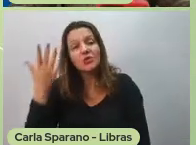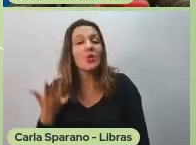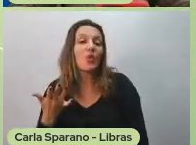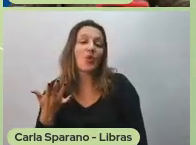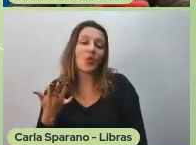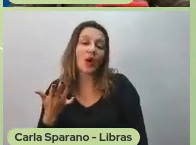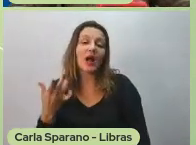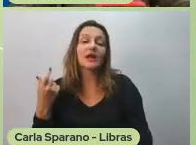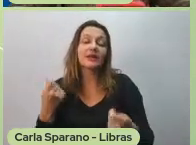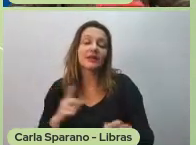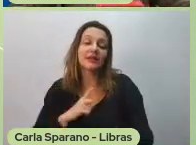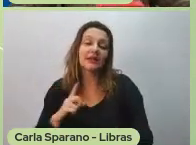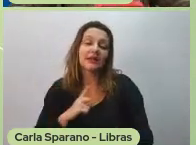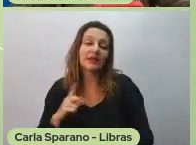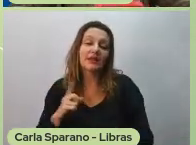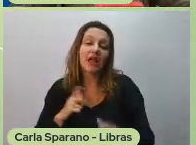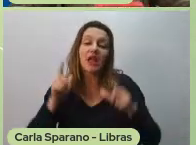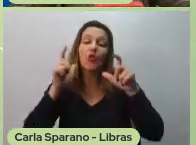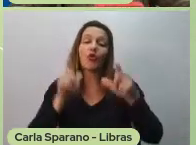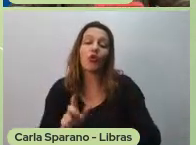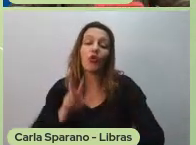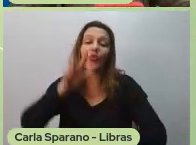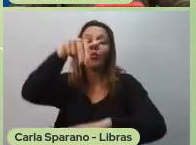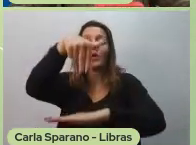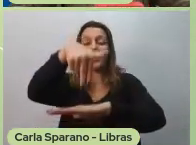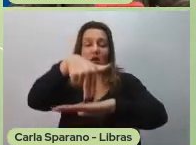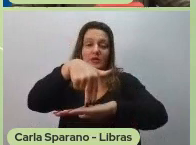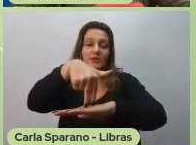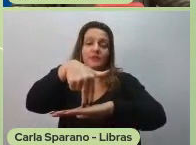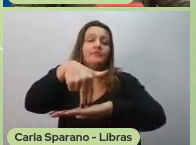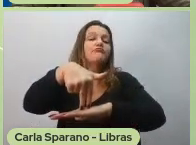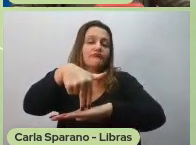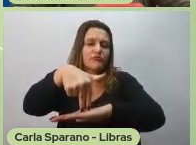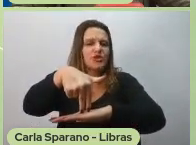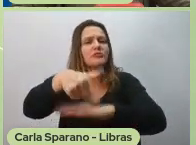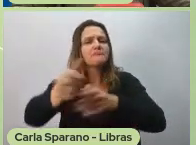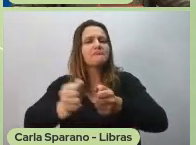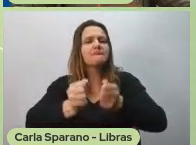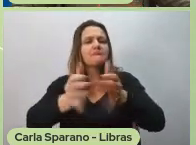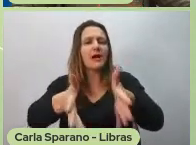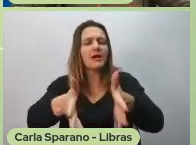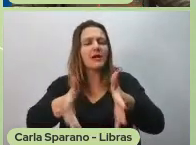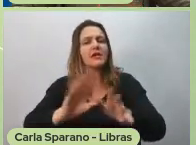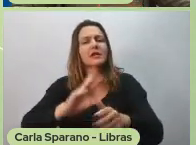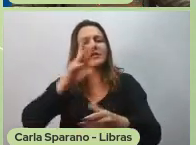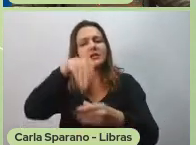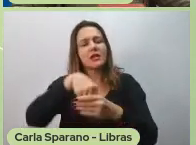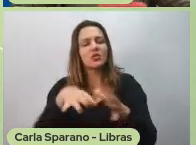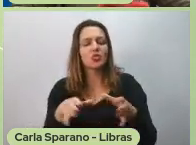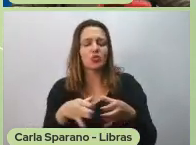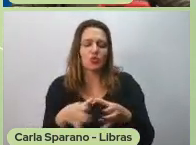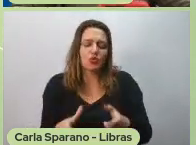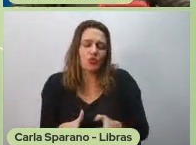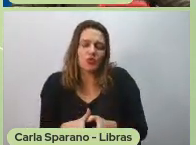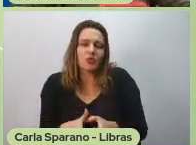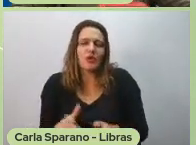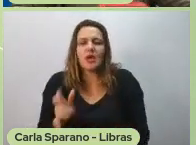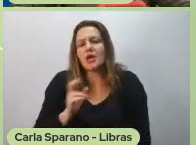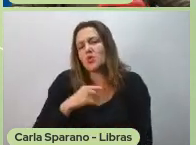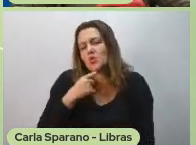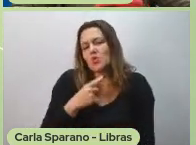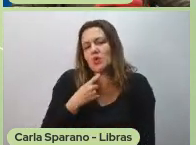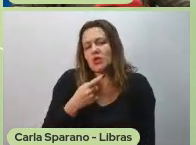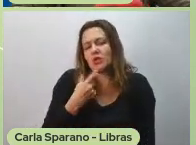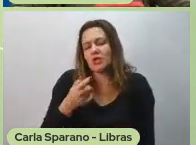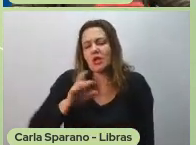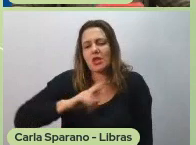de fala do grupo minoritário. Não adianta a gente querer falar de um lugar que nem é e que nem é